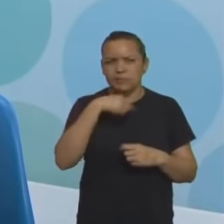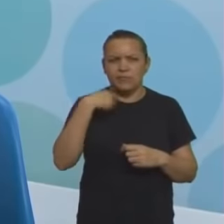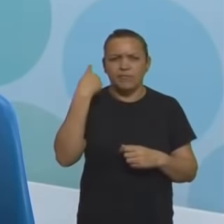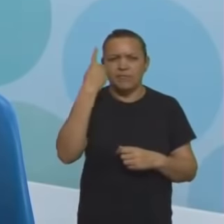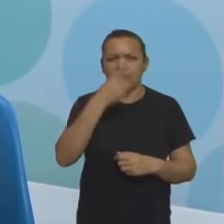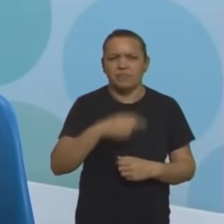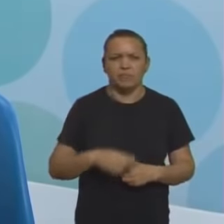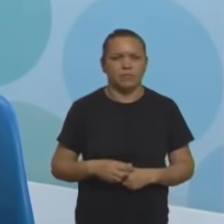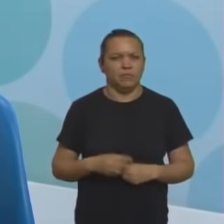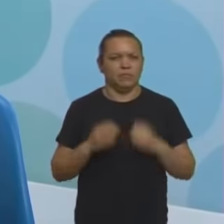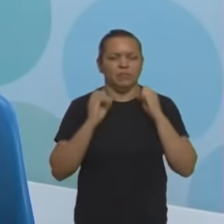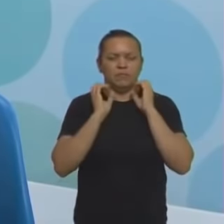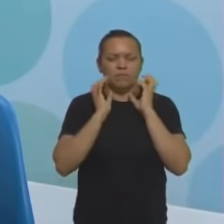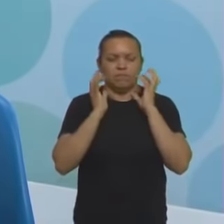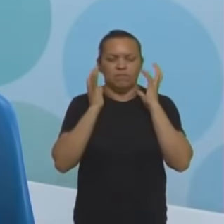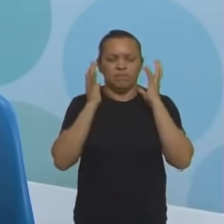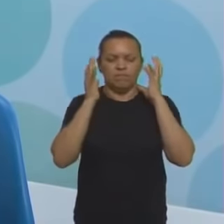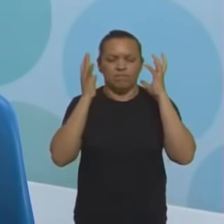estava ficando quente.